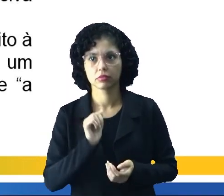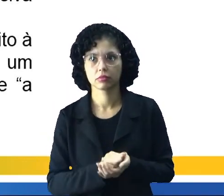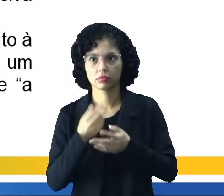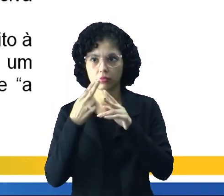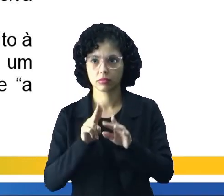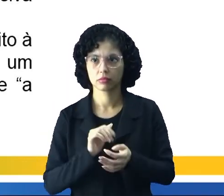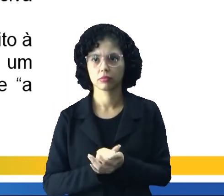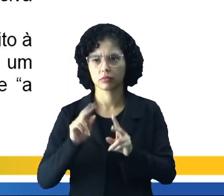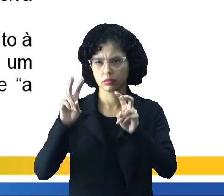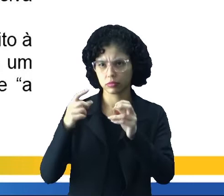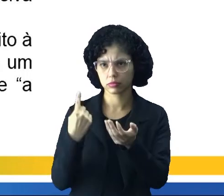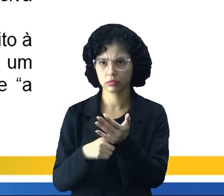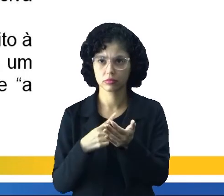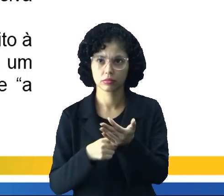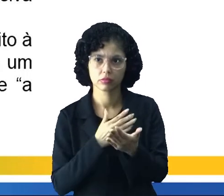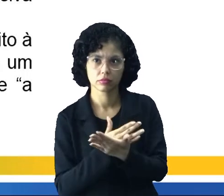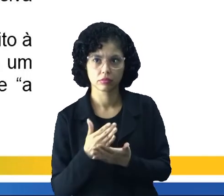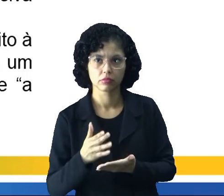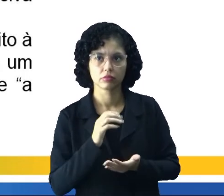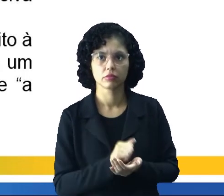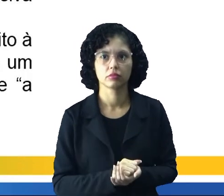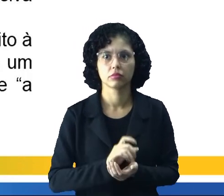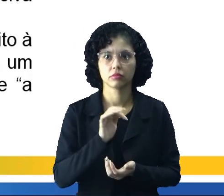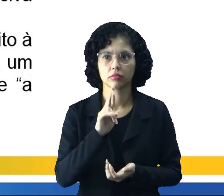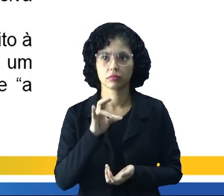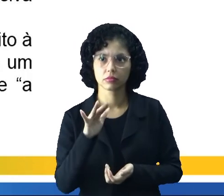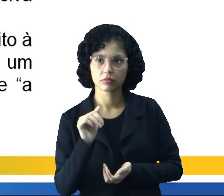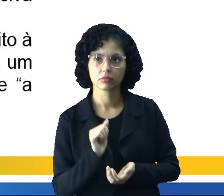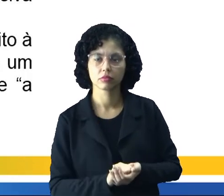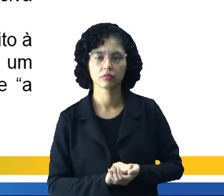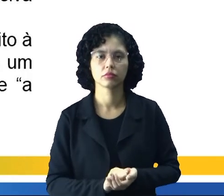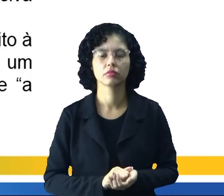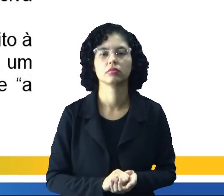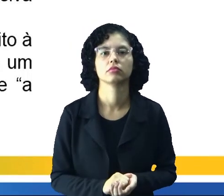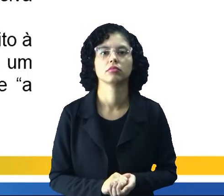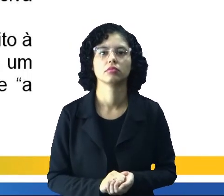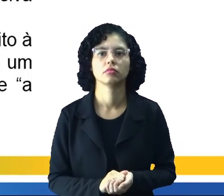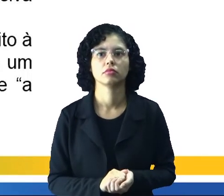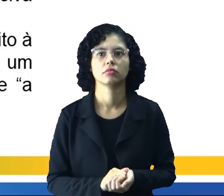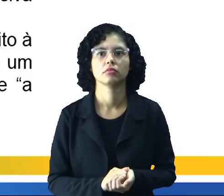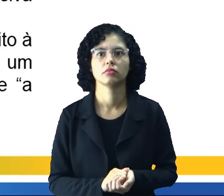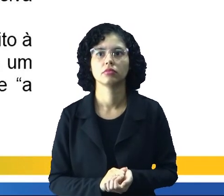pouco usuais, supostamente considerados um indício de erudição ou